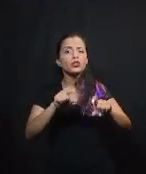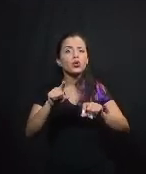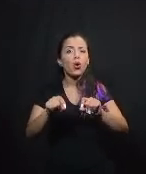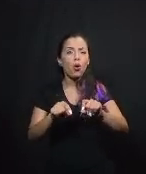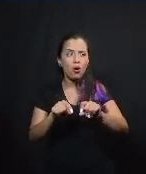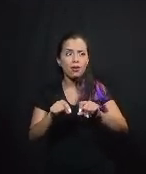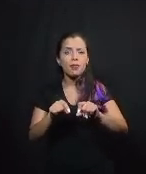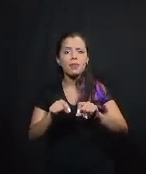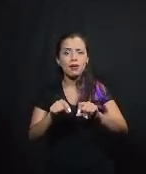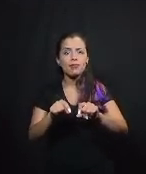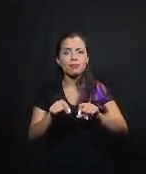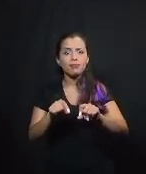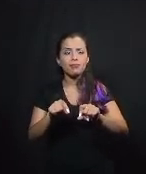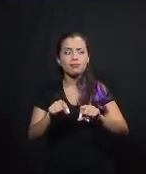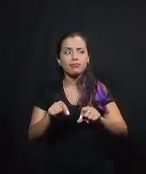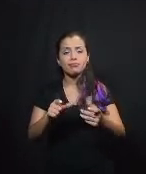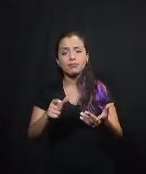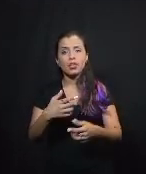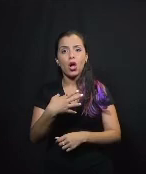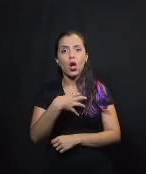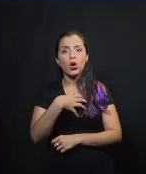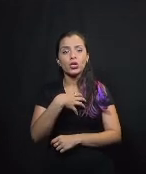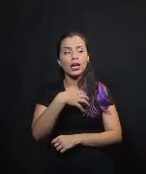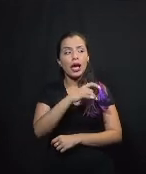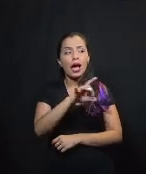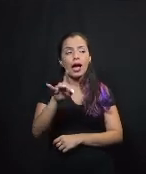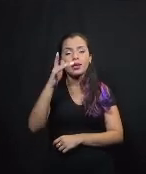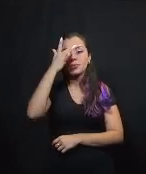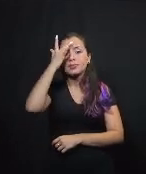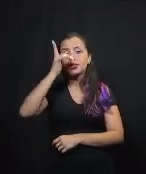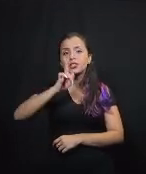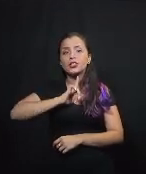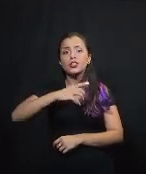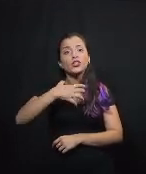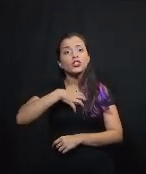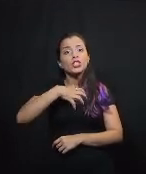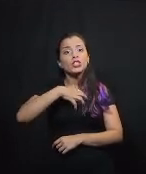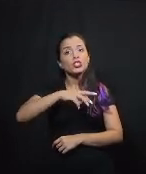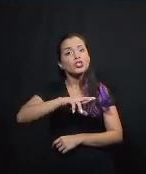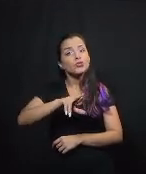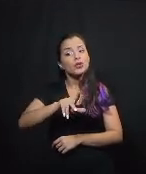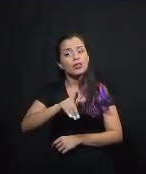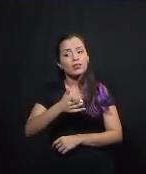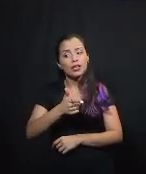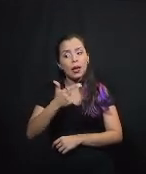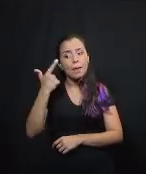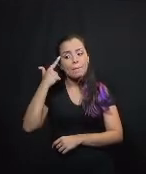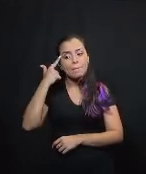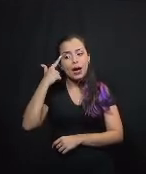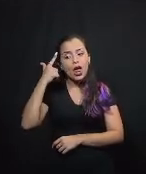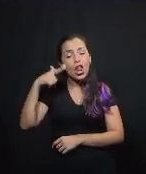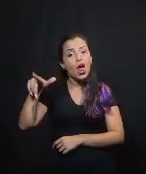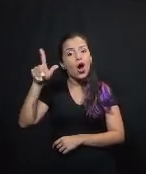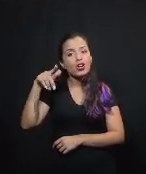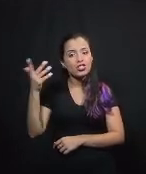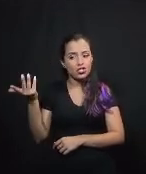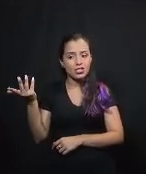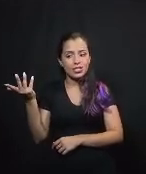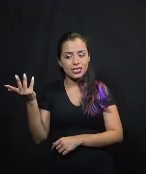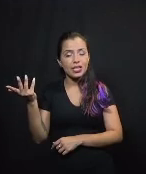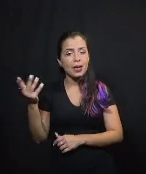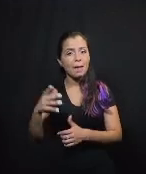forma que é diferente da minha, né? Mas escolha por uma razão lógica. E não como já vi tanta gente que eu conheço